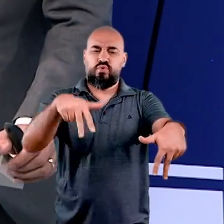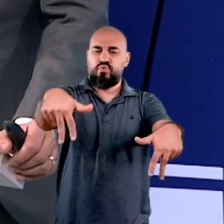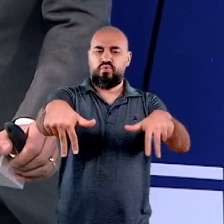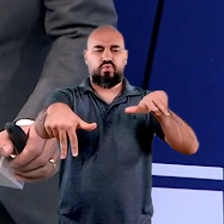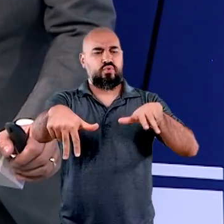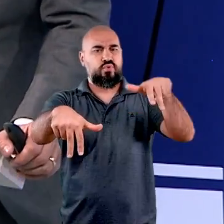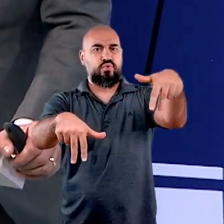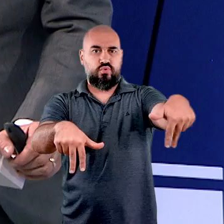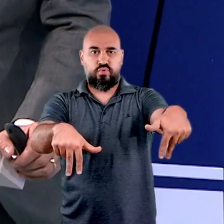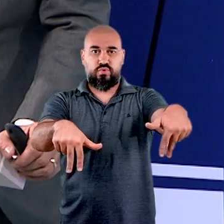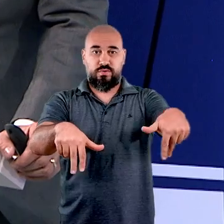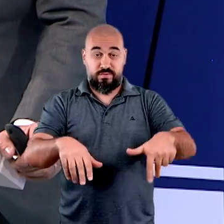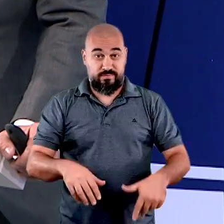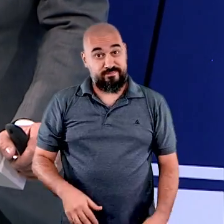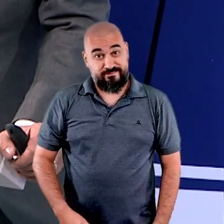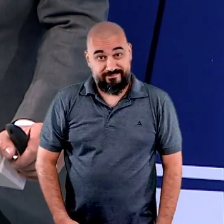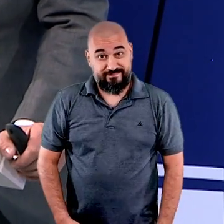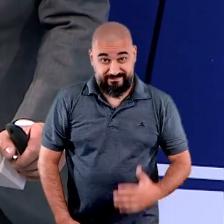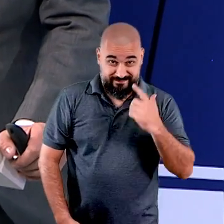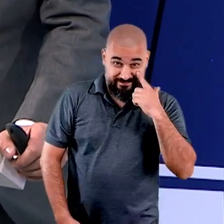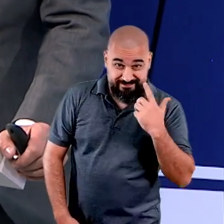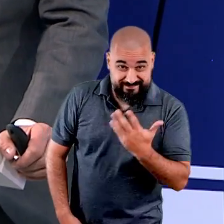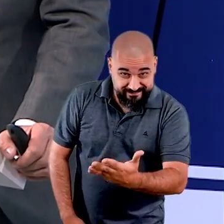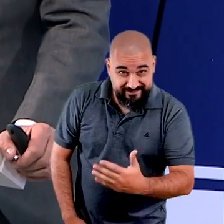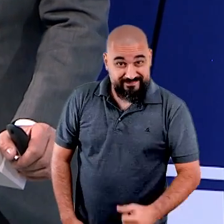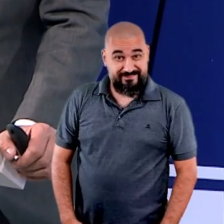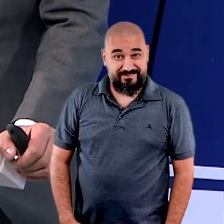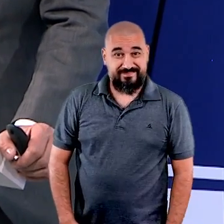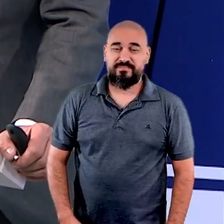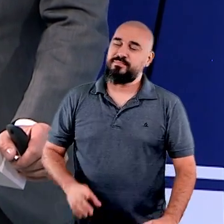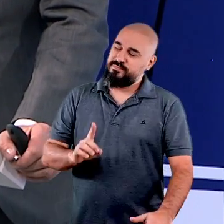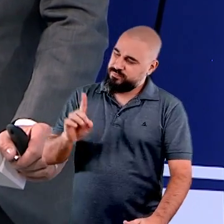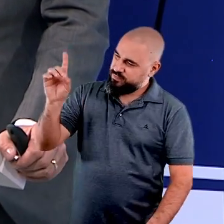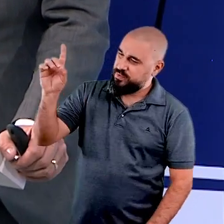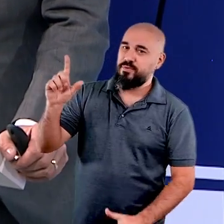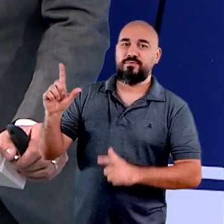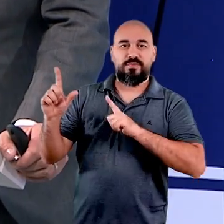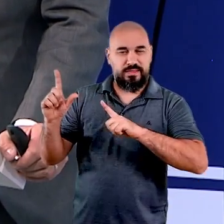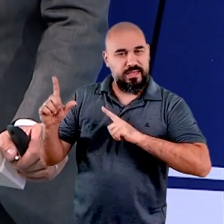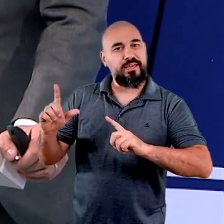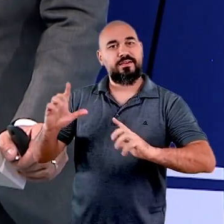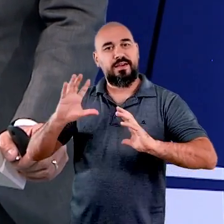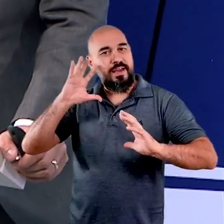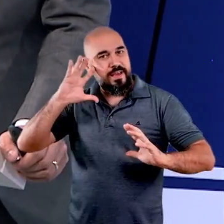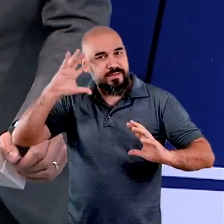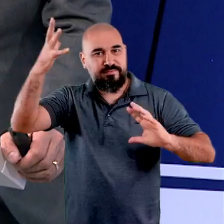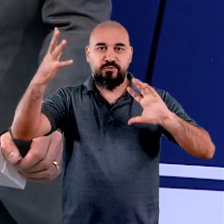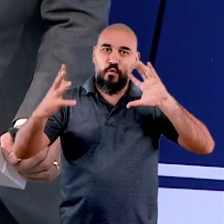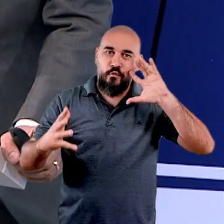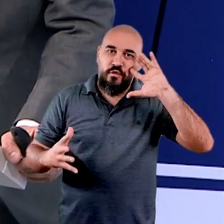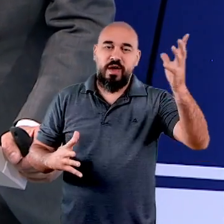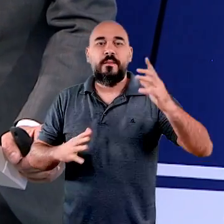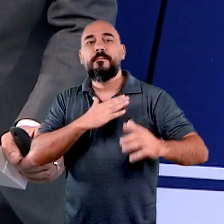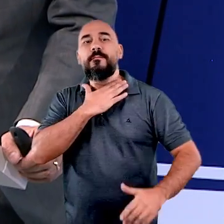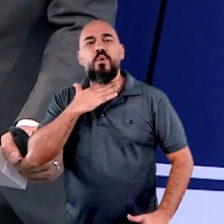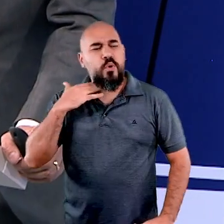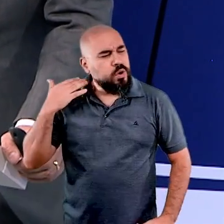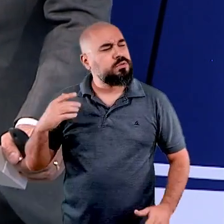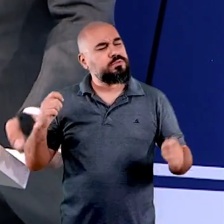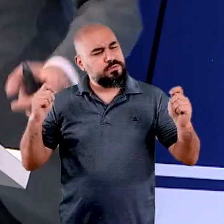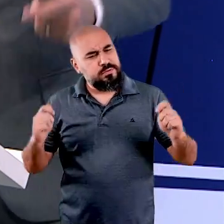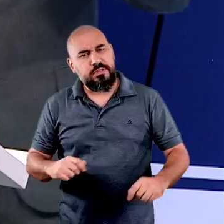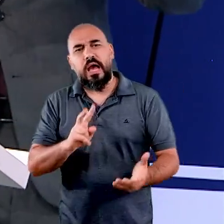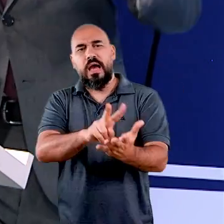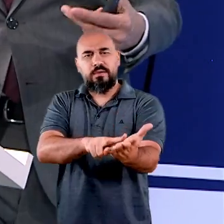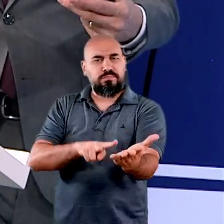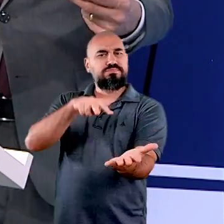nós que Deus tem uma solução para o problema da morte. E a solução é a ressurreição.